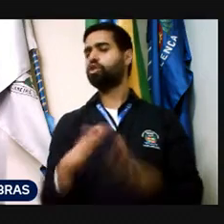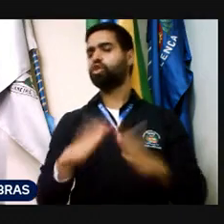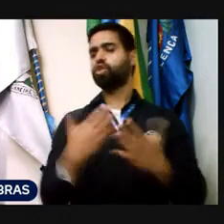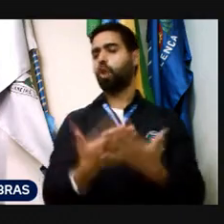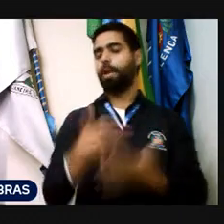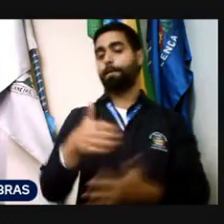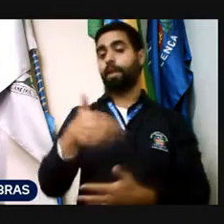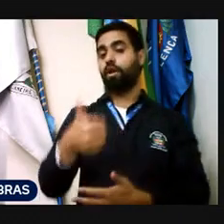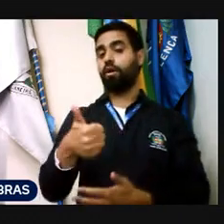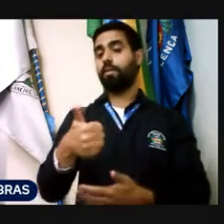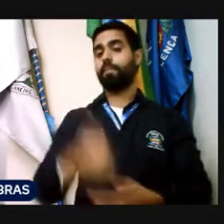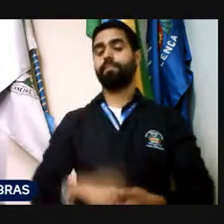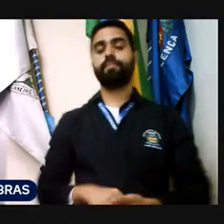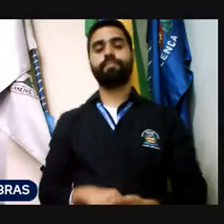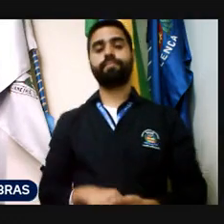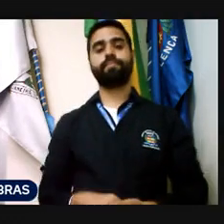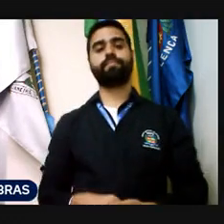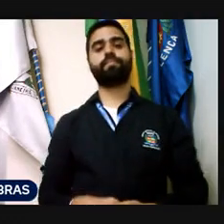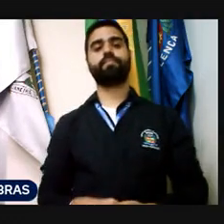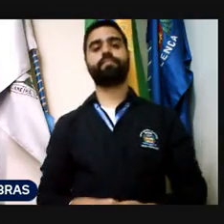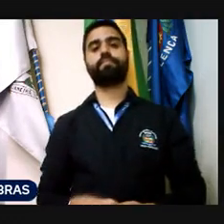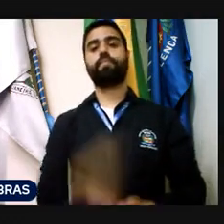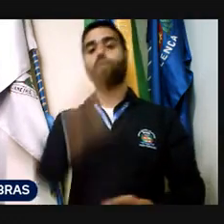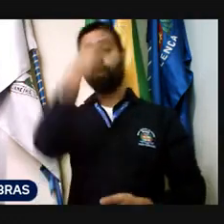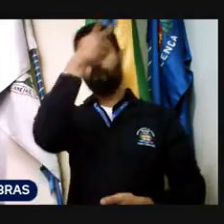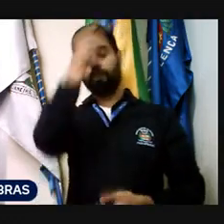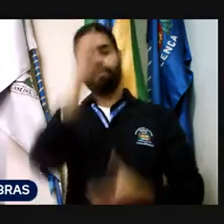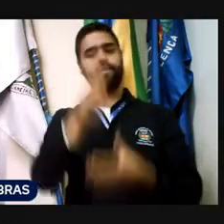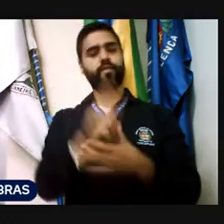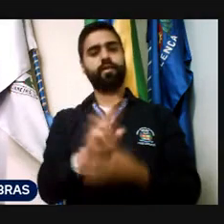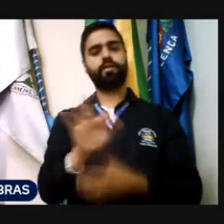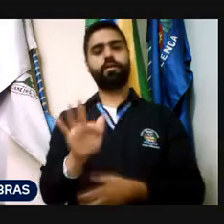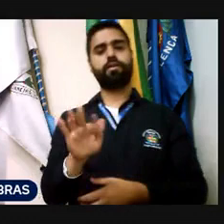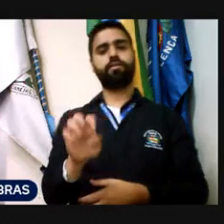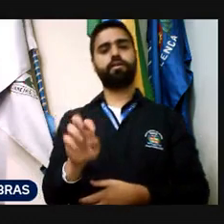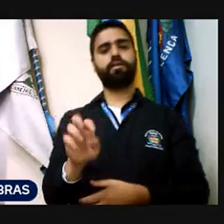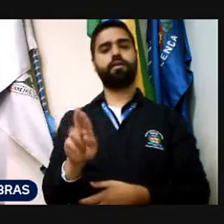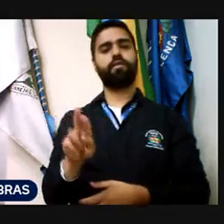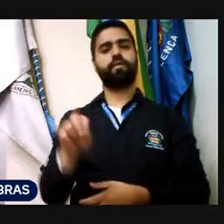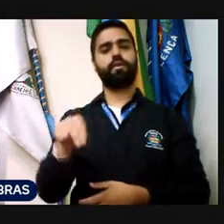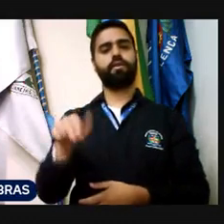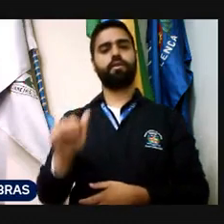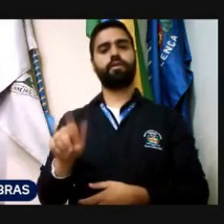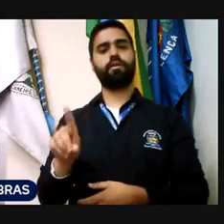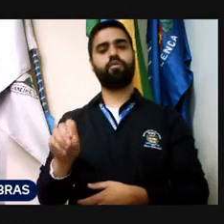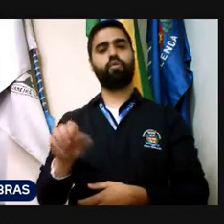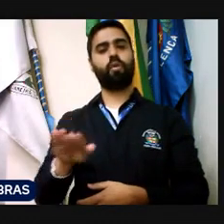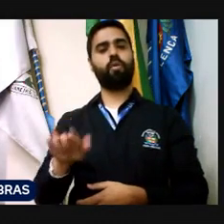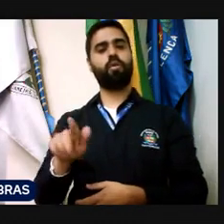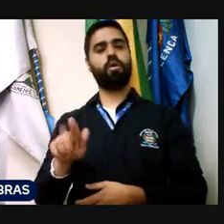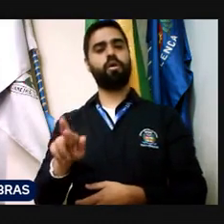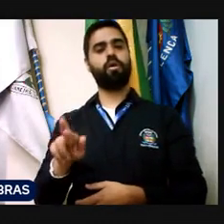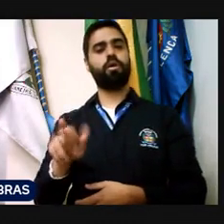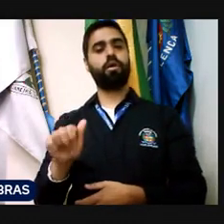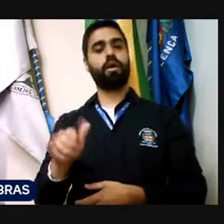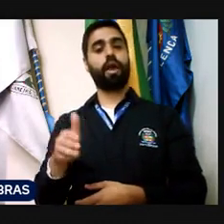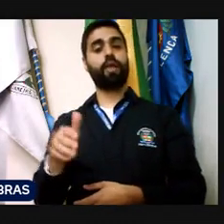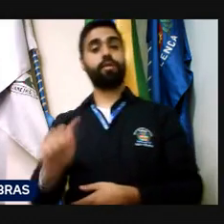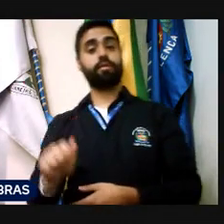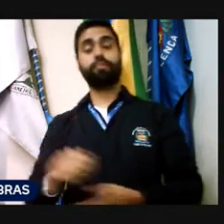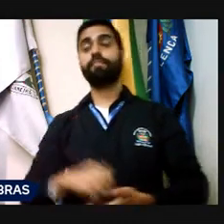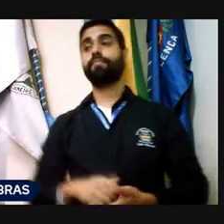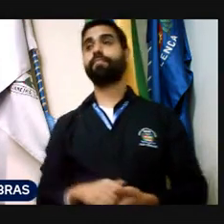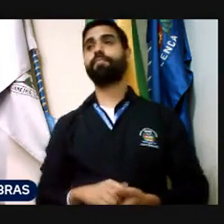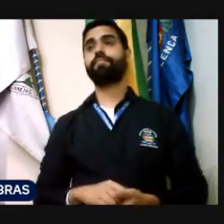prefeito municipal Luiz Fernando Portado da Graça, no uso das atribuições legais e com foco no artigo 52, parágrafo 1º, artigo 69, inciso 4 da Lei Orgânica